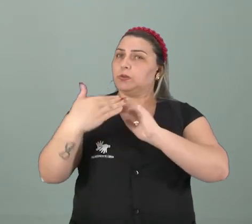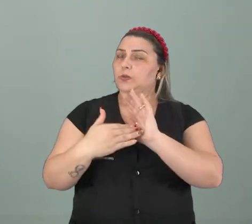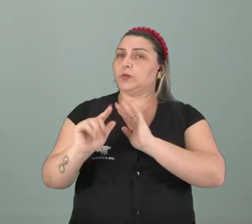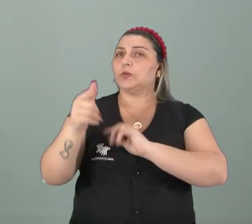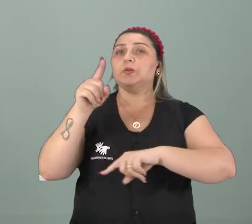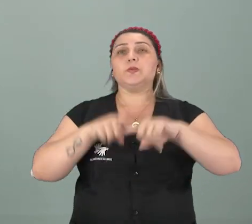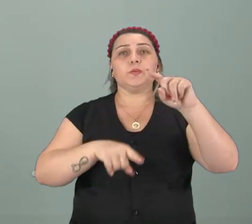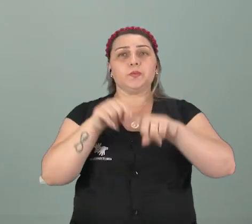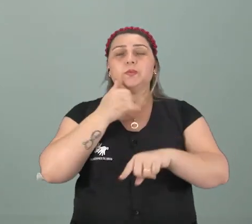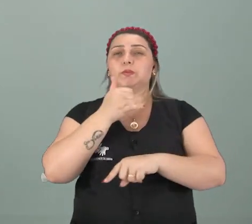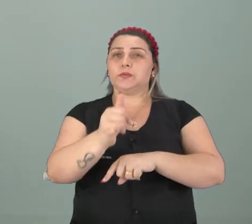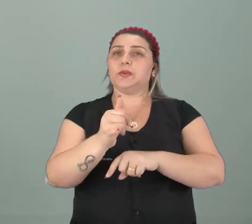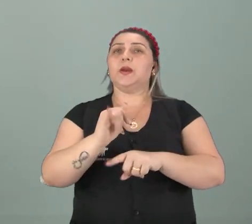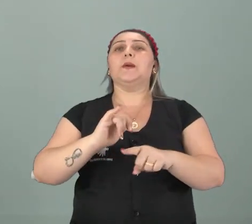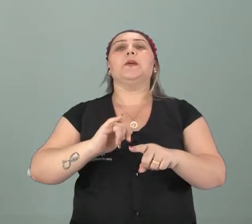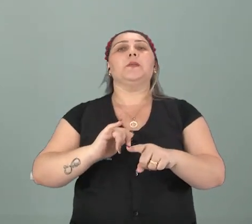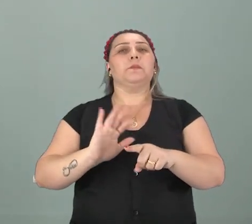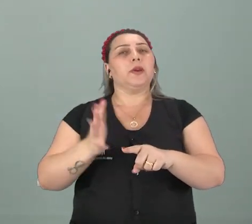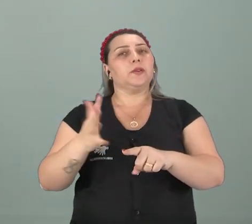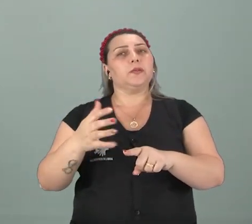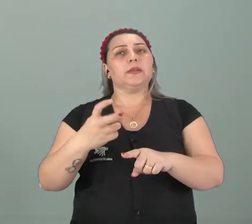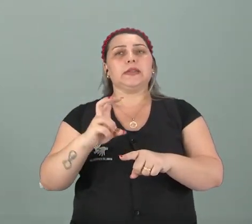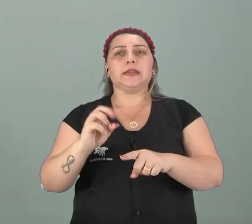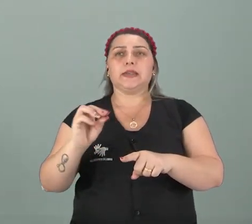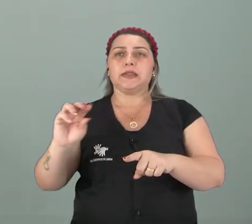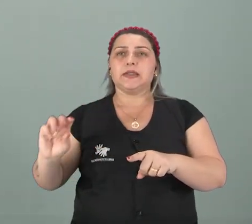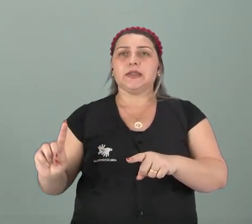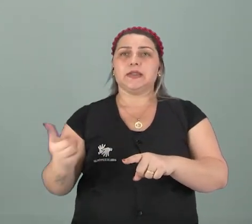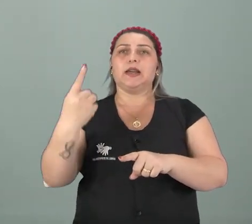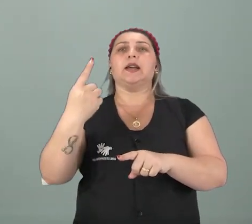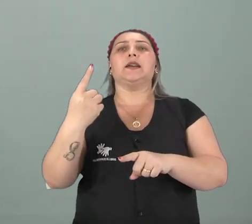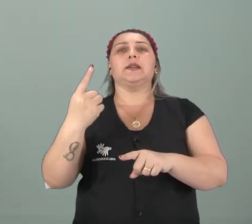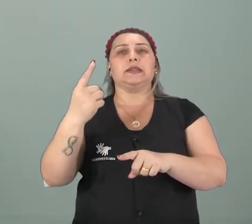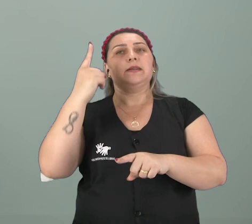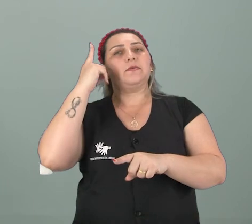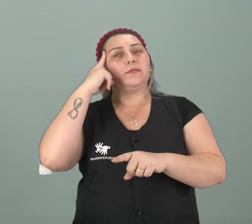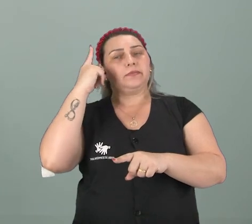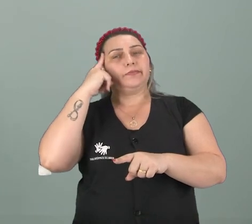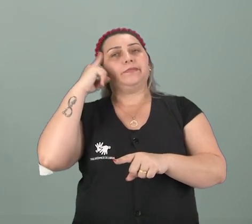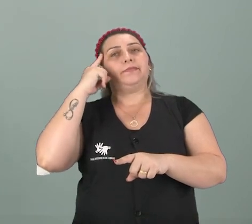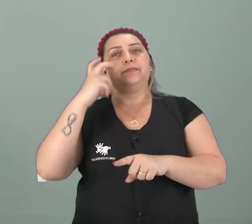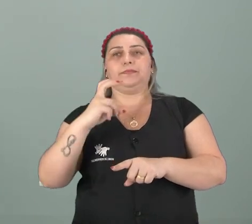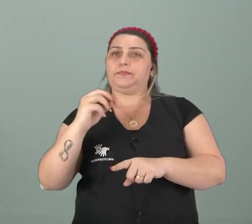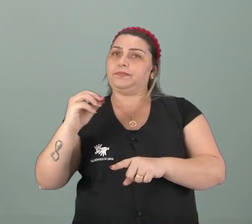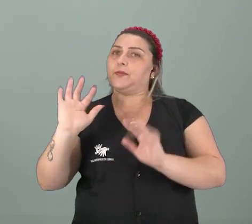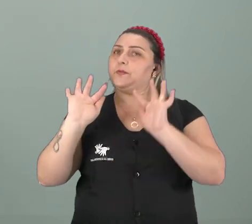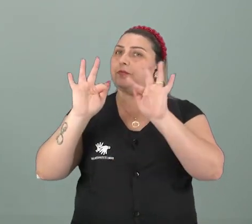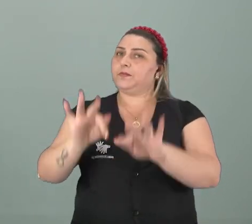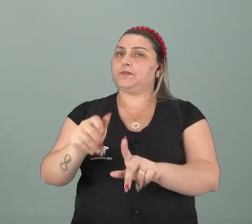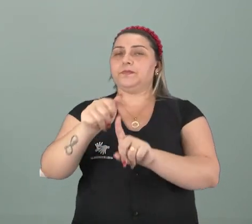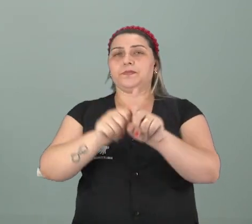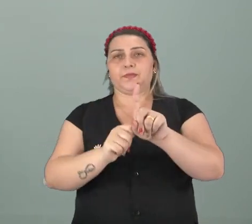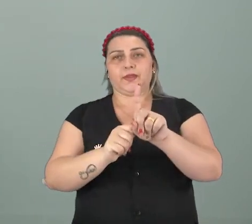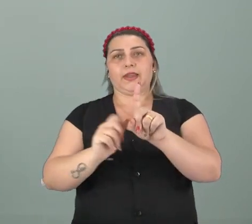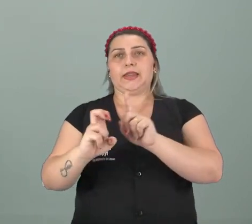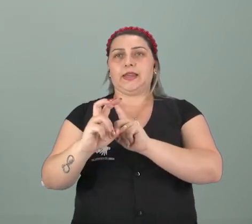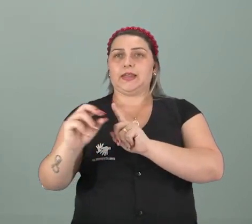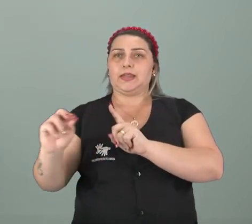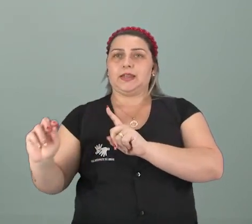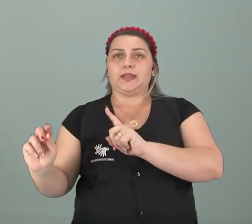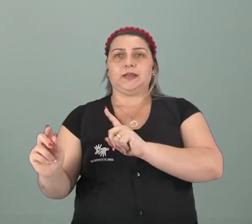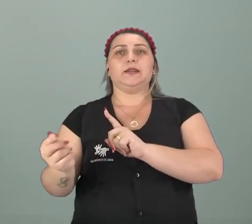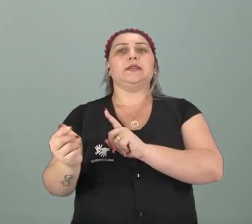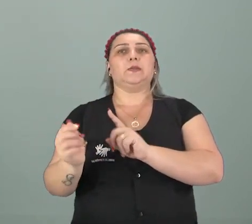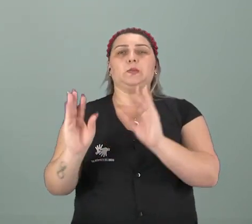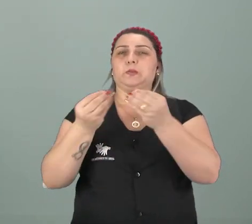outros eletrodomésticos, essa conta pode passar facilmente aí de R$ 500. Né? E imagine uma conta de eletricidade no final do mês com o valor de R$ 500.